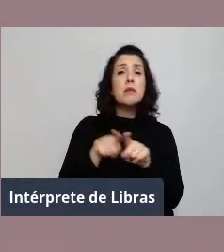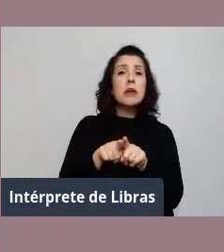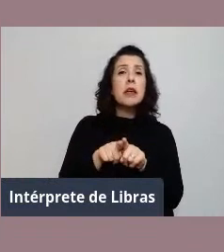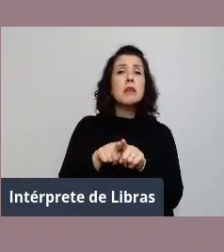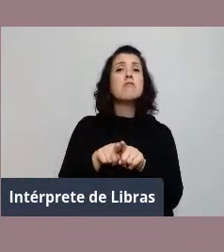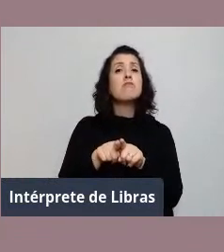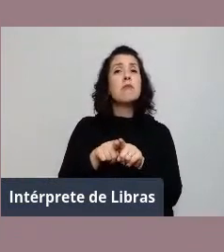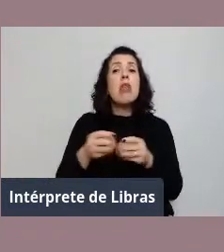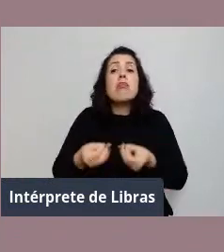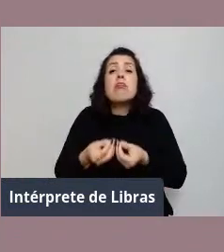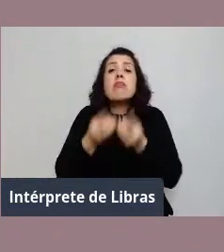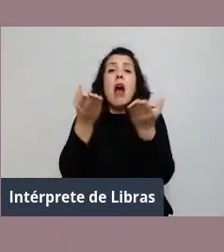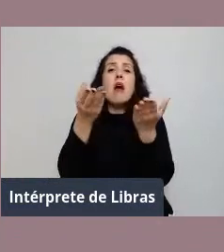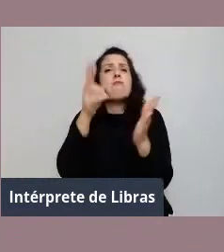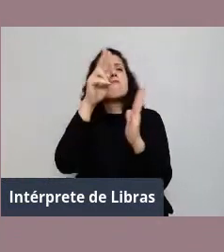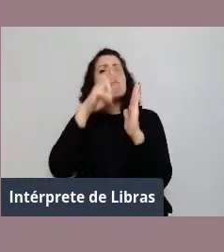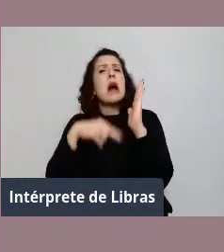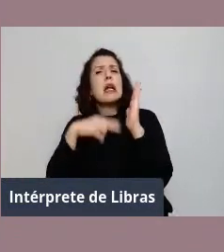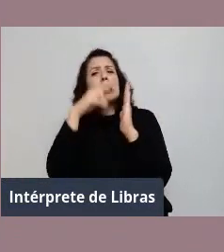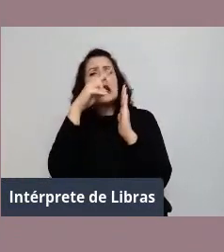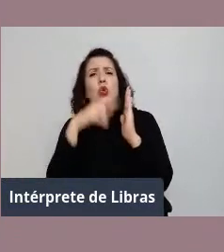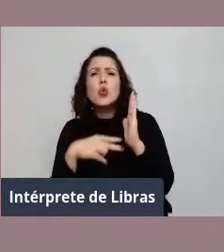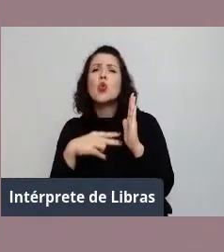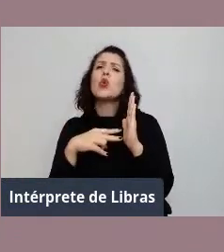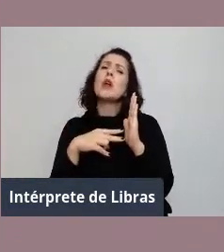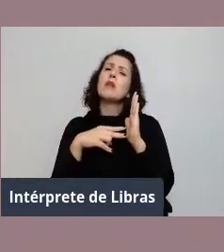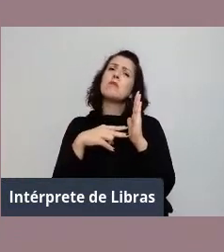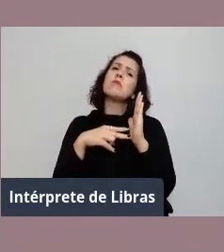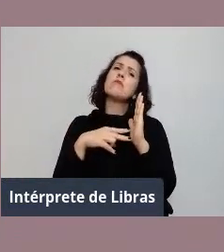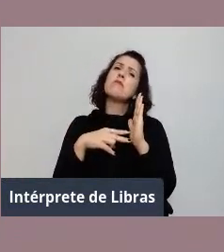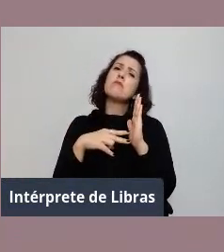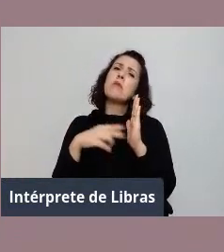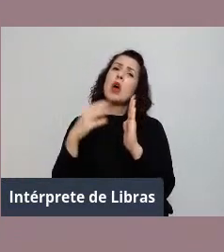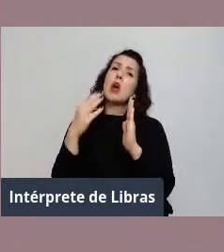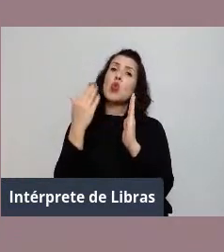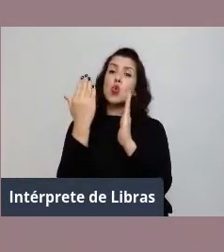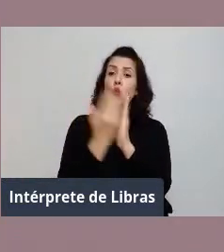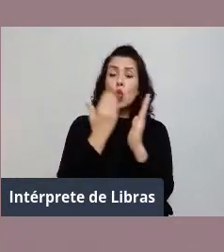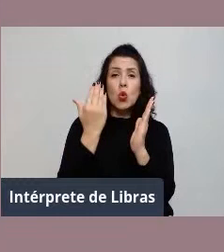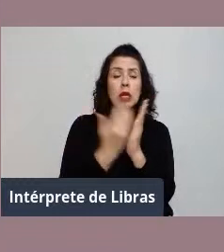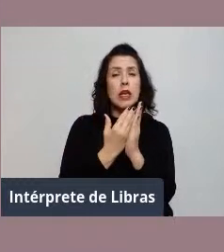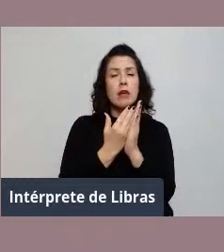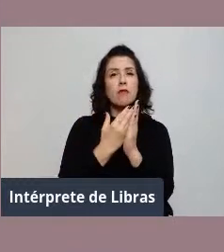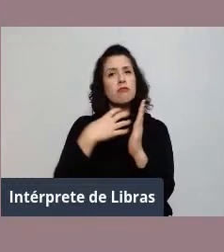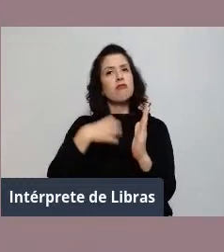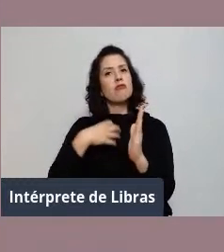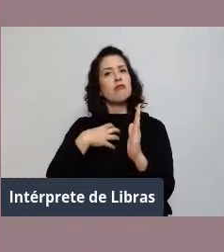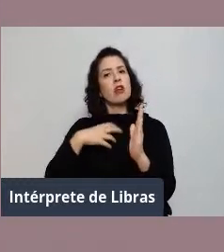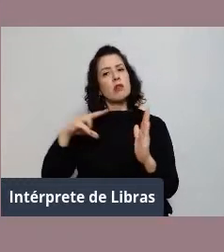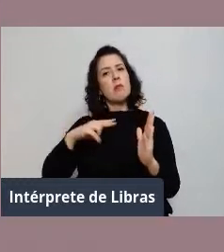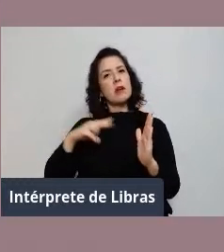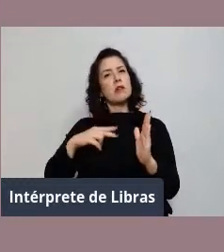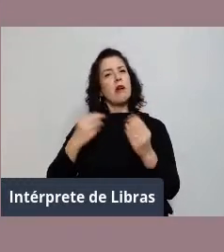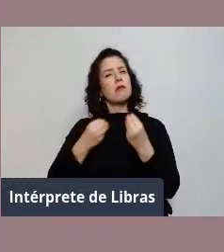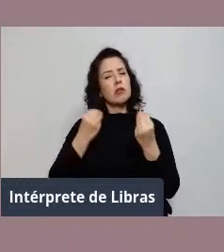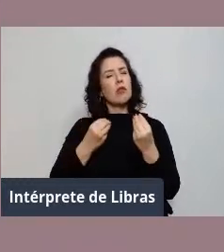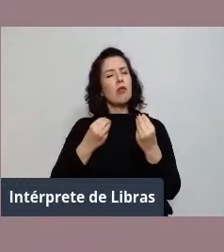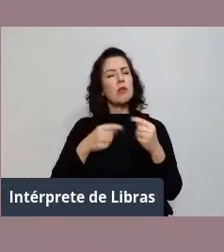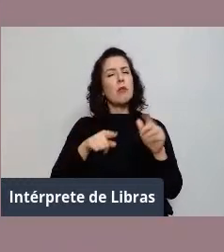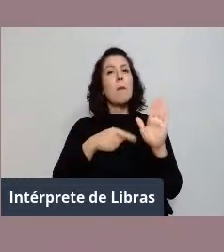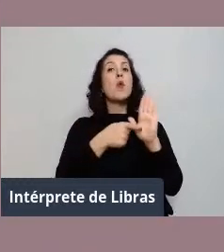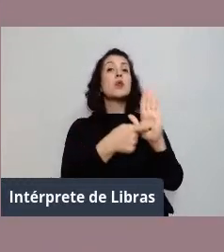leitura do livro com essa particularidade de falar dos manuscritos. E